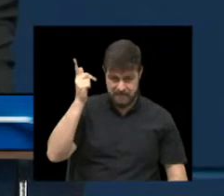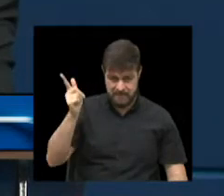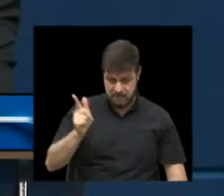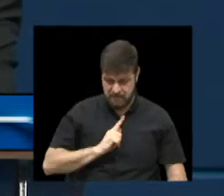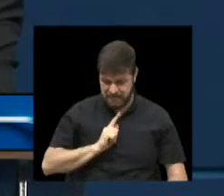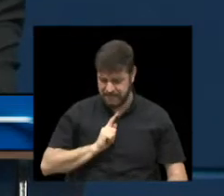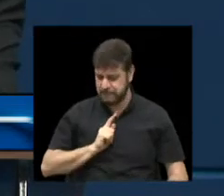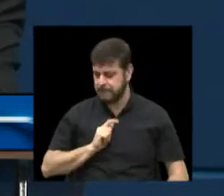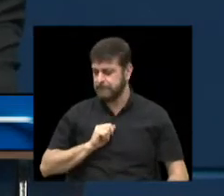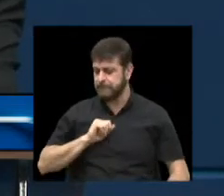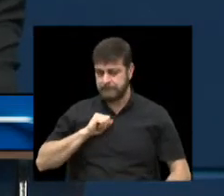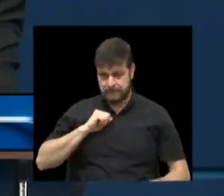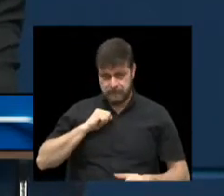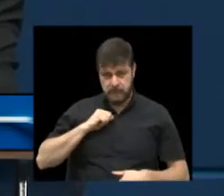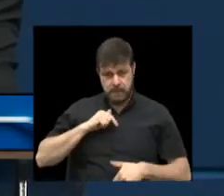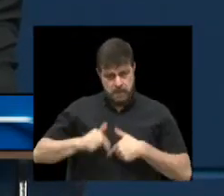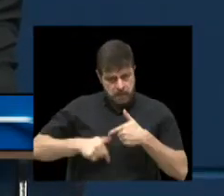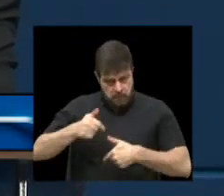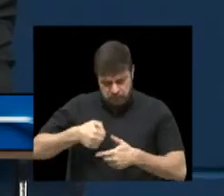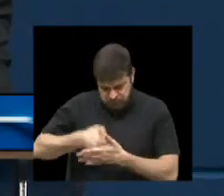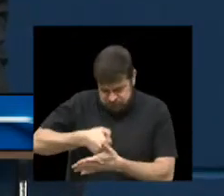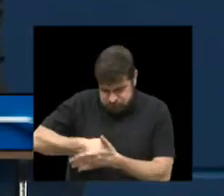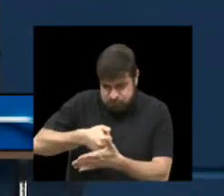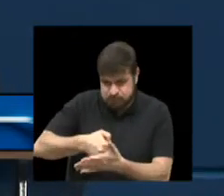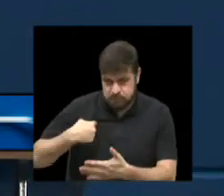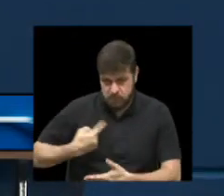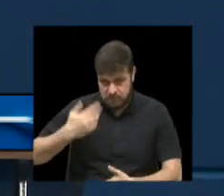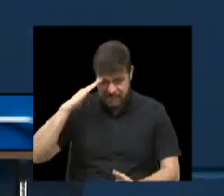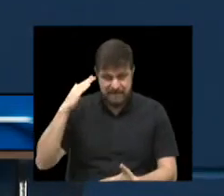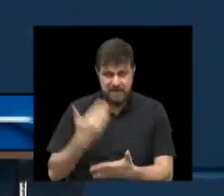os trabalhos. Nós acreditamos que este